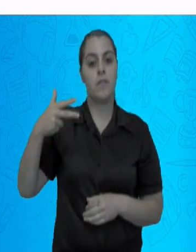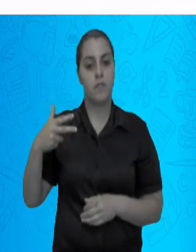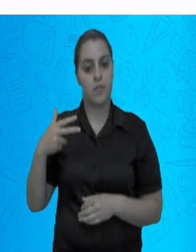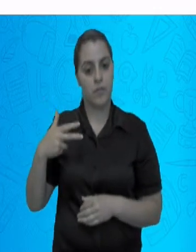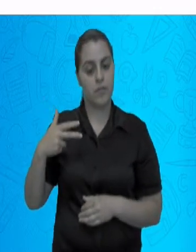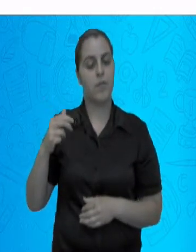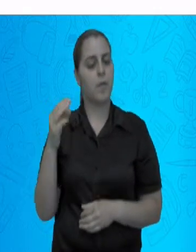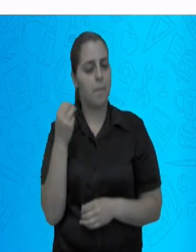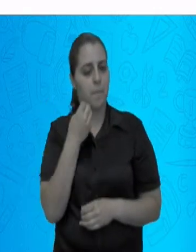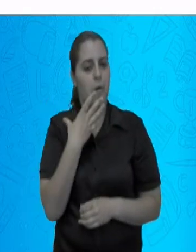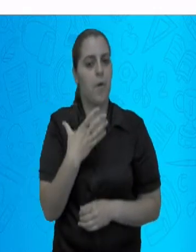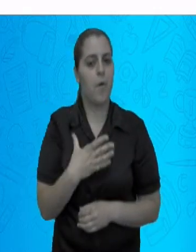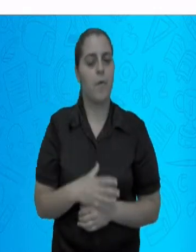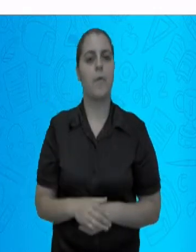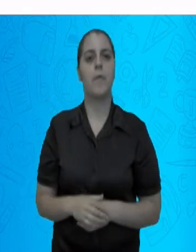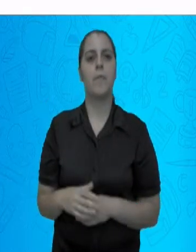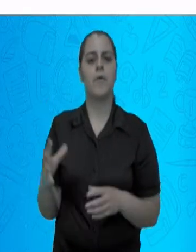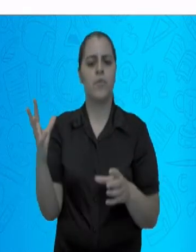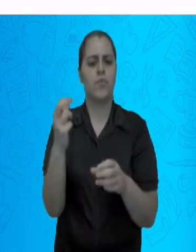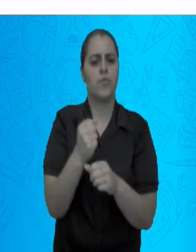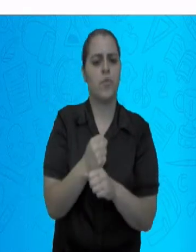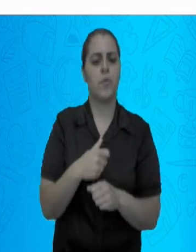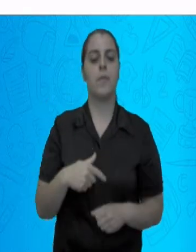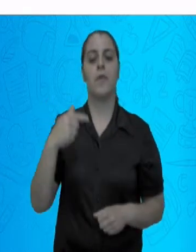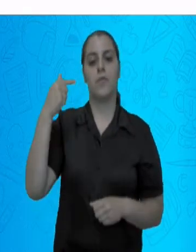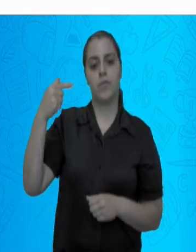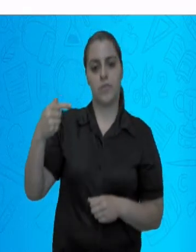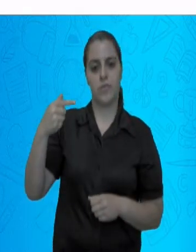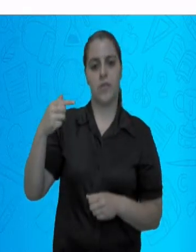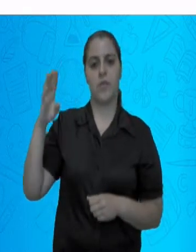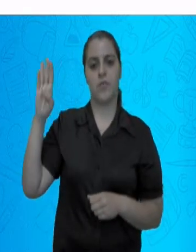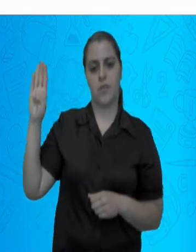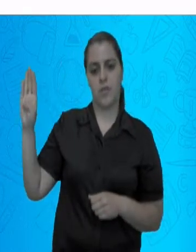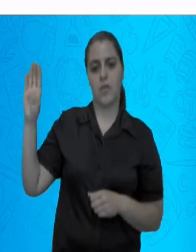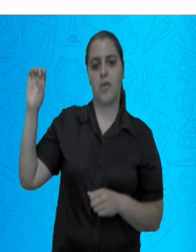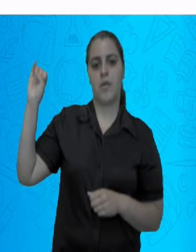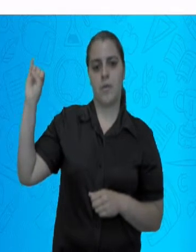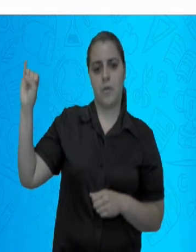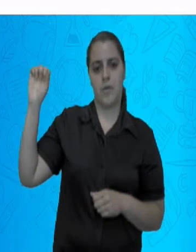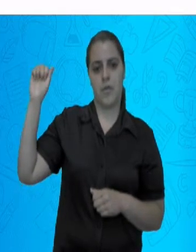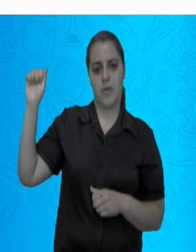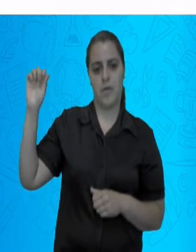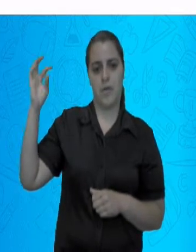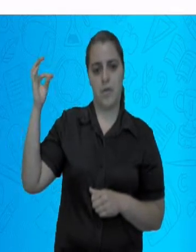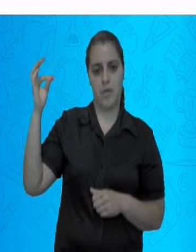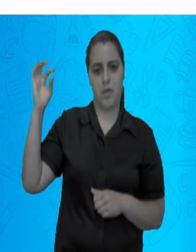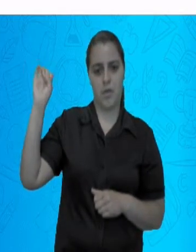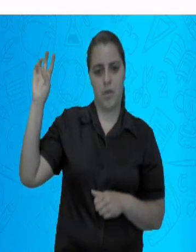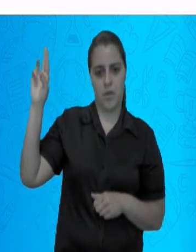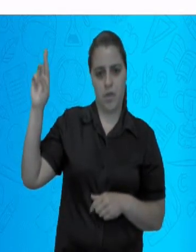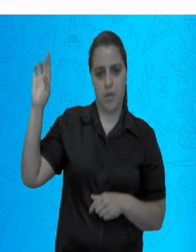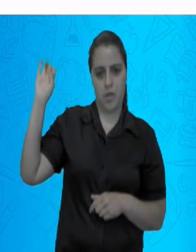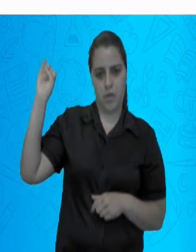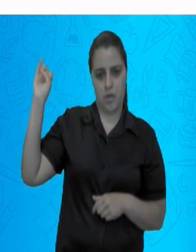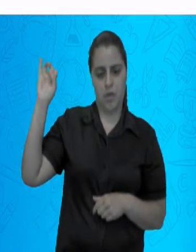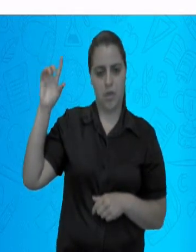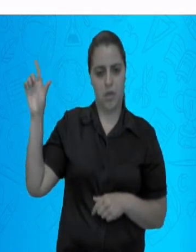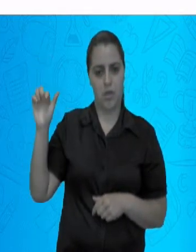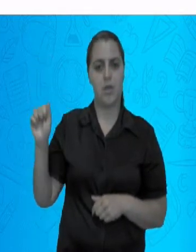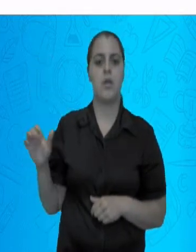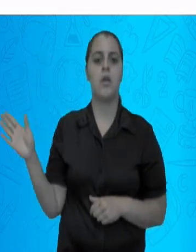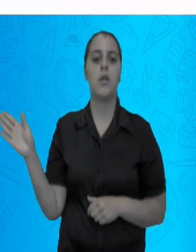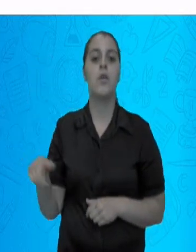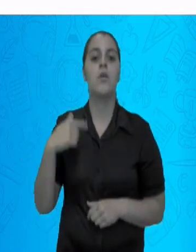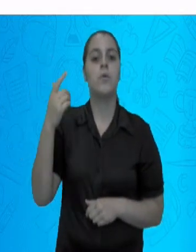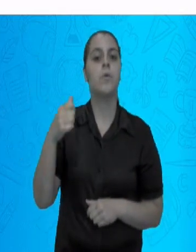13. Muito bem, porque eu somei os 7 presentes da Beatriz e os 6 presentes do Ivo, que deram